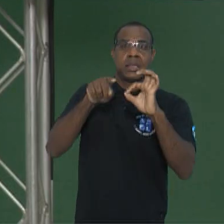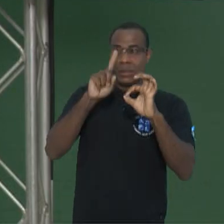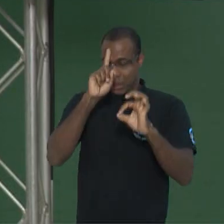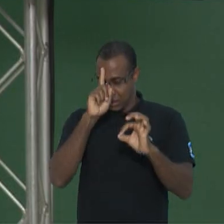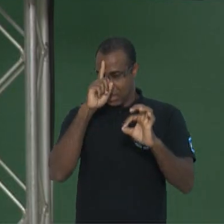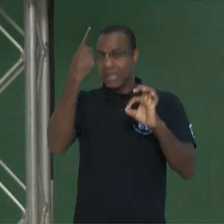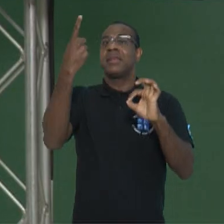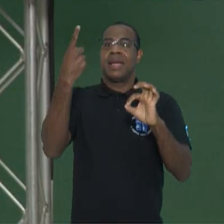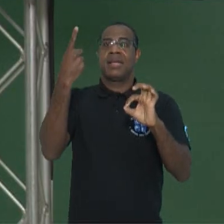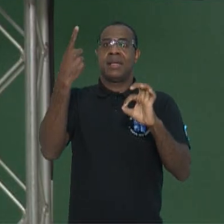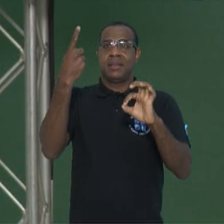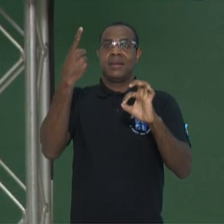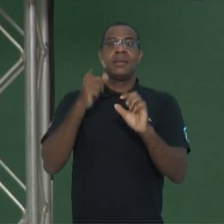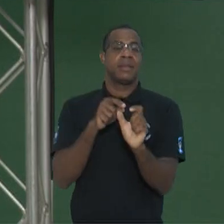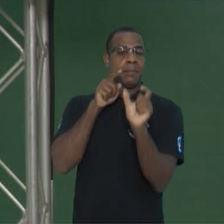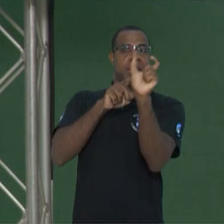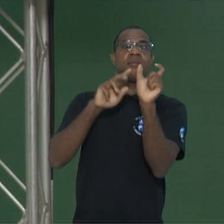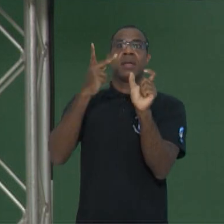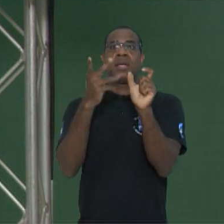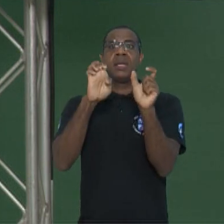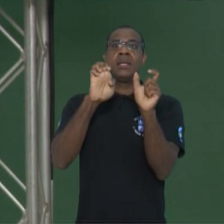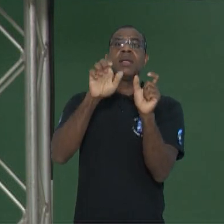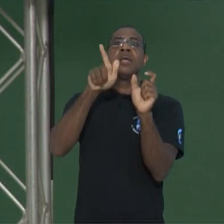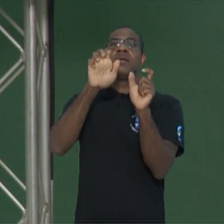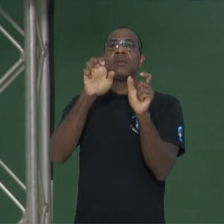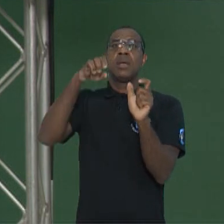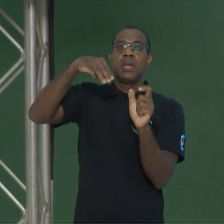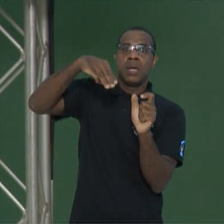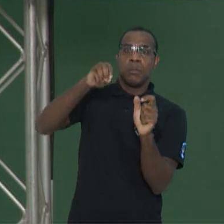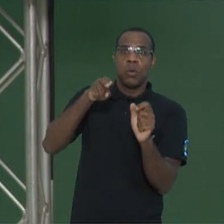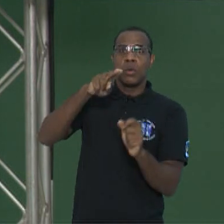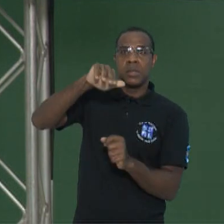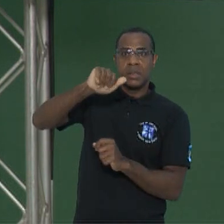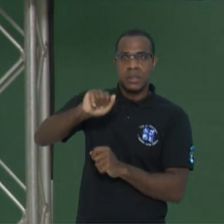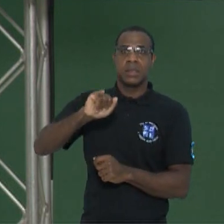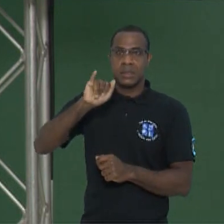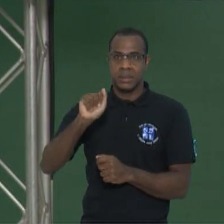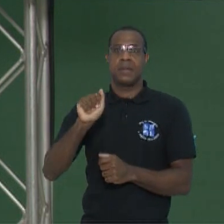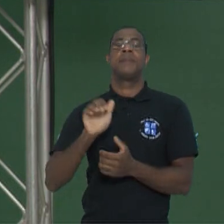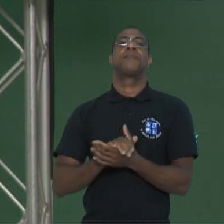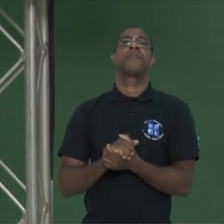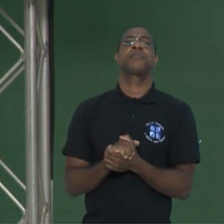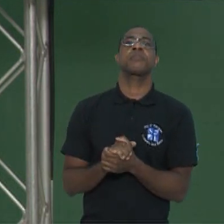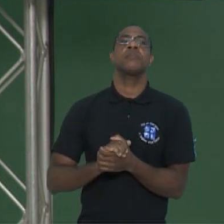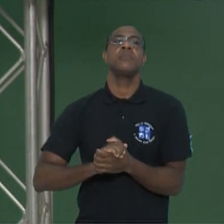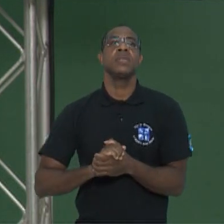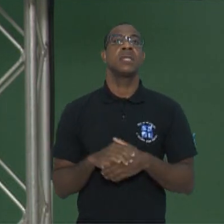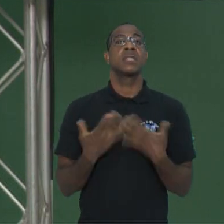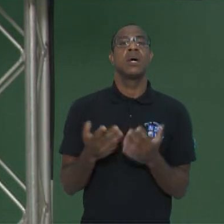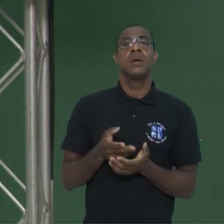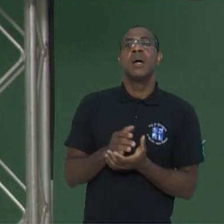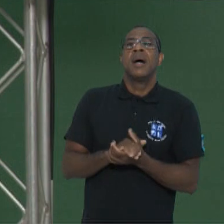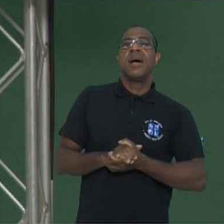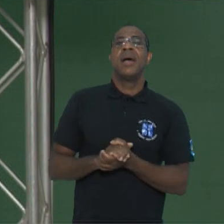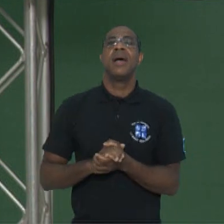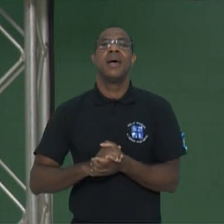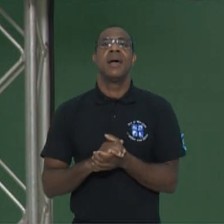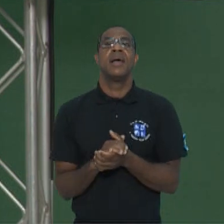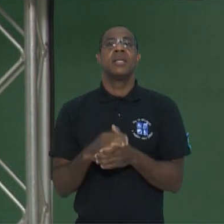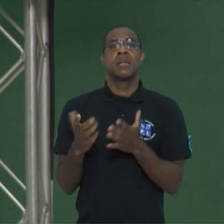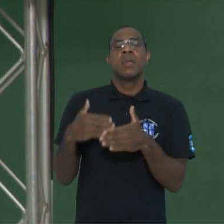de hegemonia, certo? Continuando aí a pensar, mais voltado daí para essa disseminação